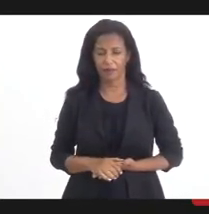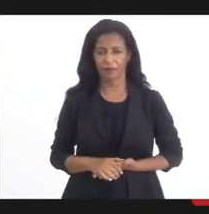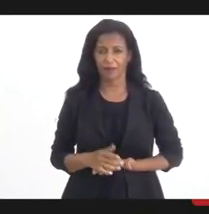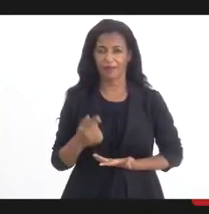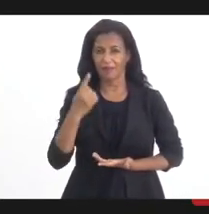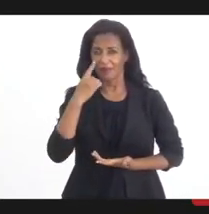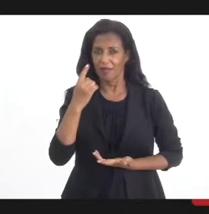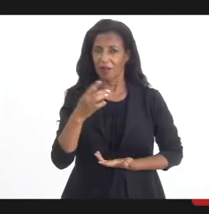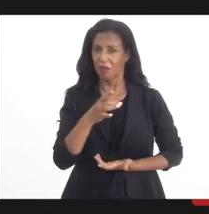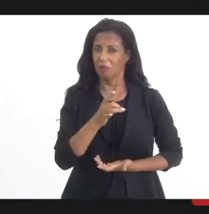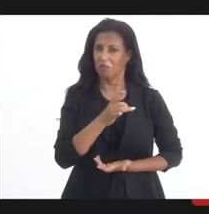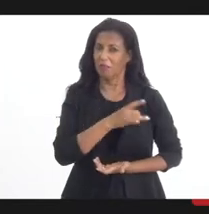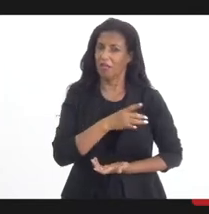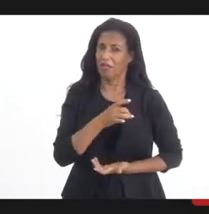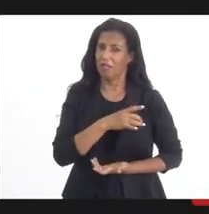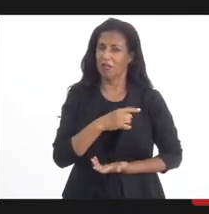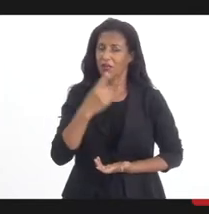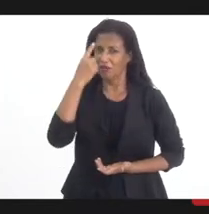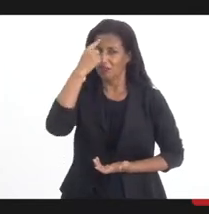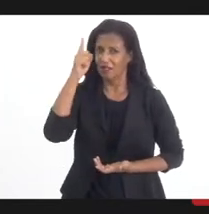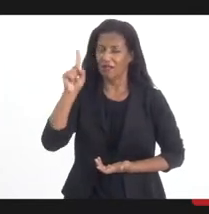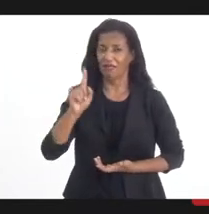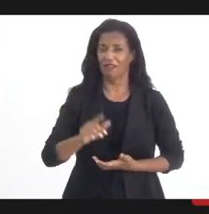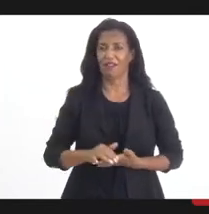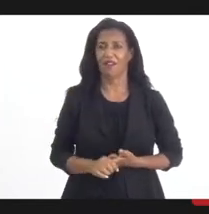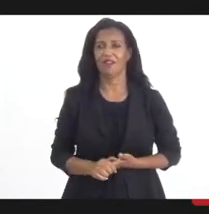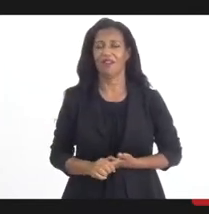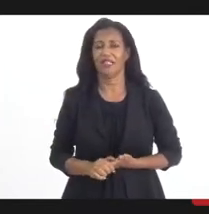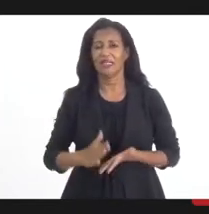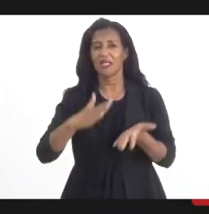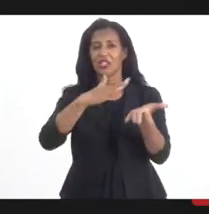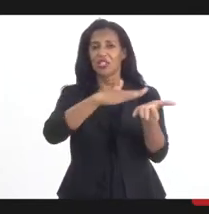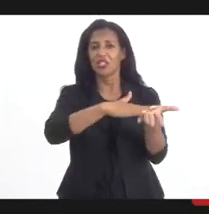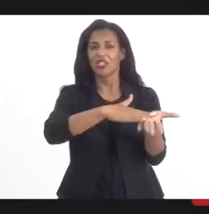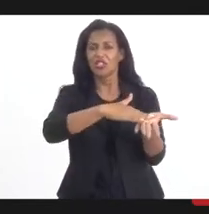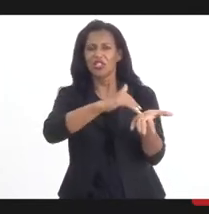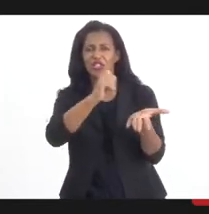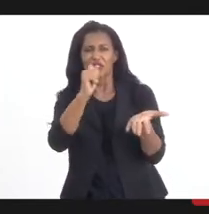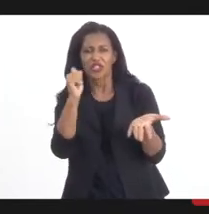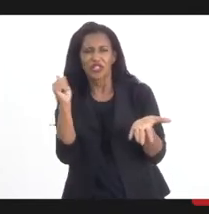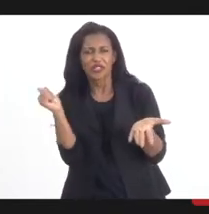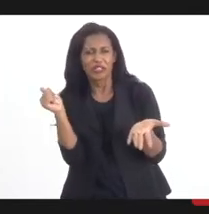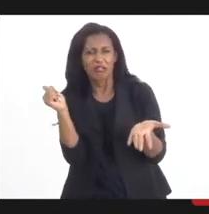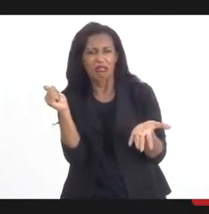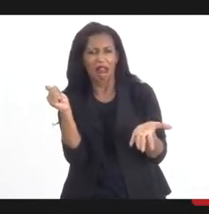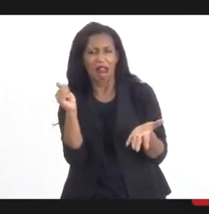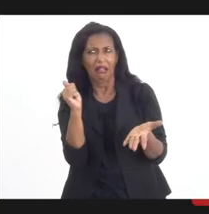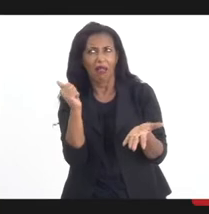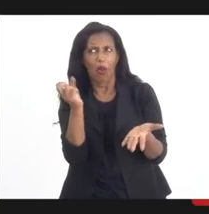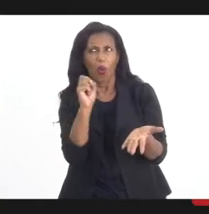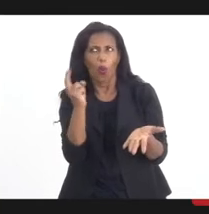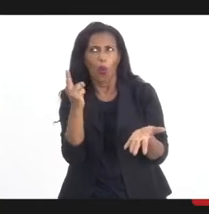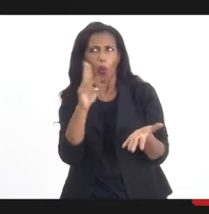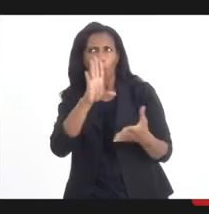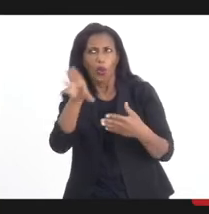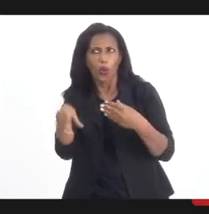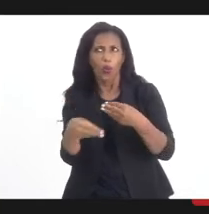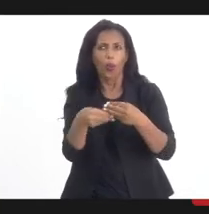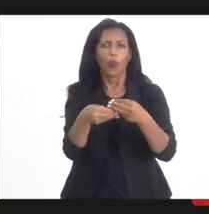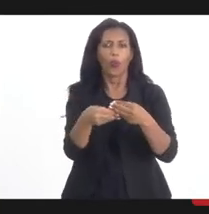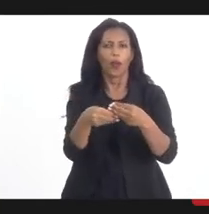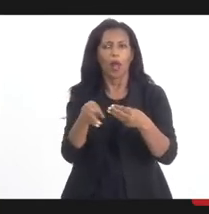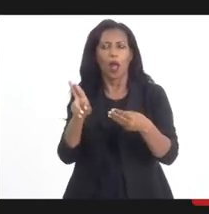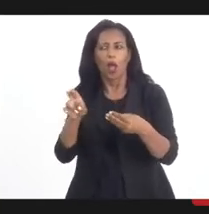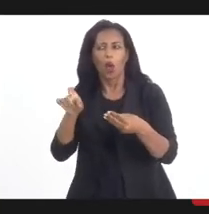medo essa ideia de tirar, né, no caso, incorporar ao